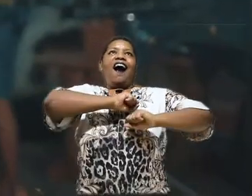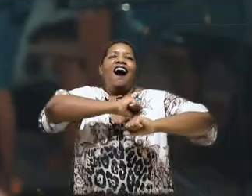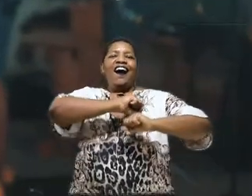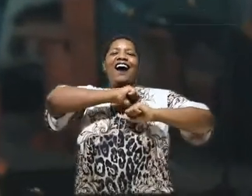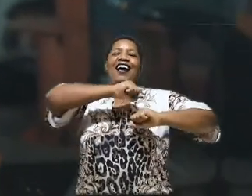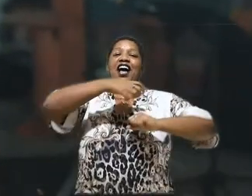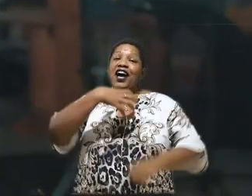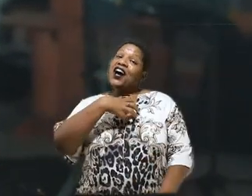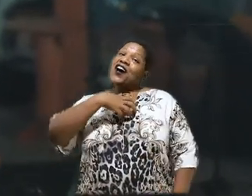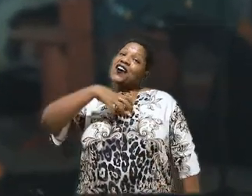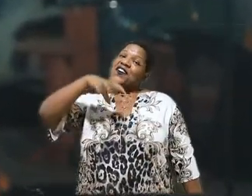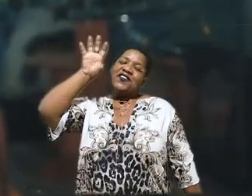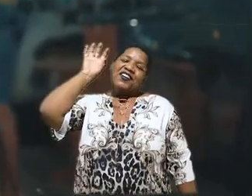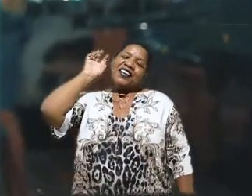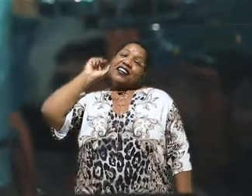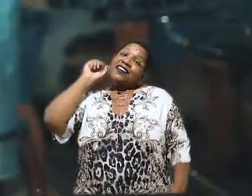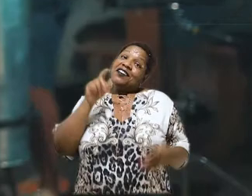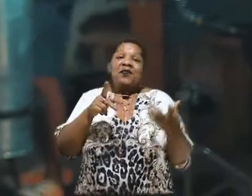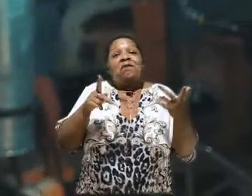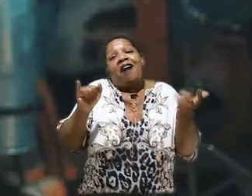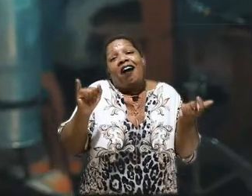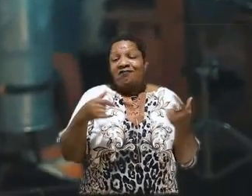e ouvindo criativa